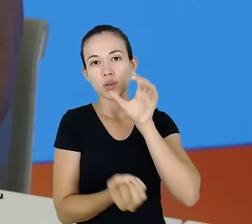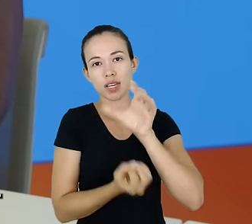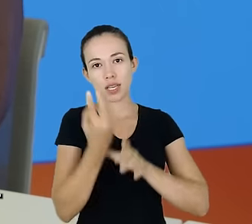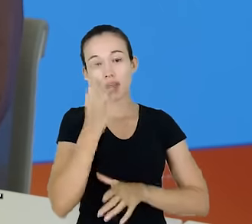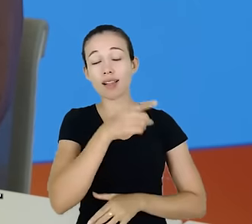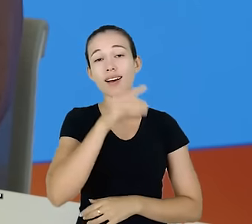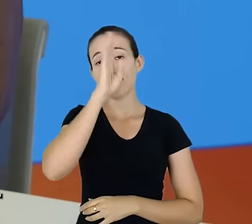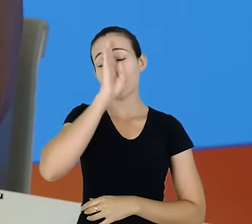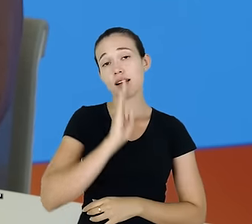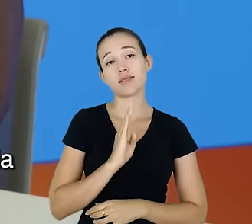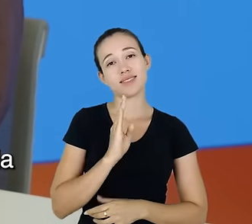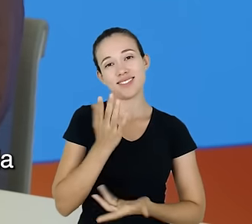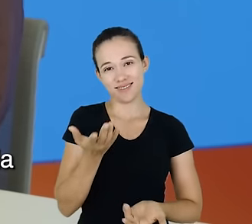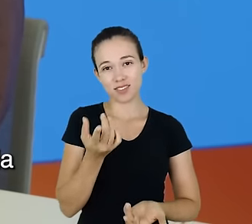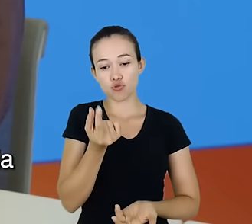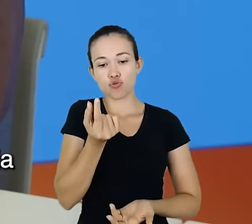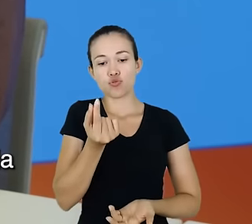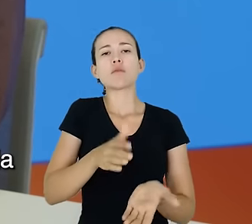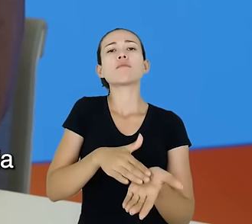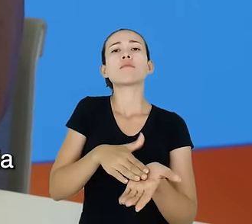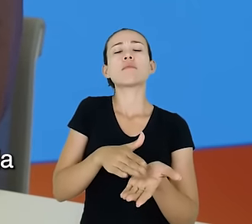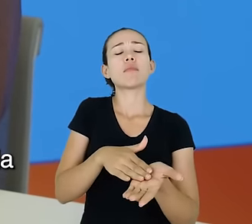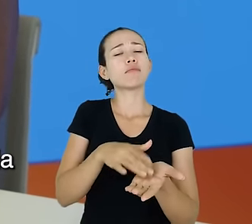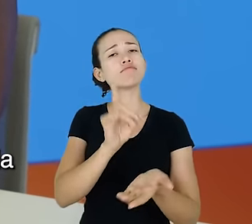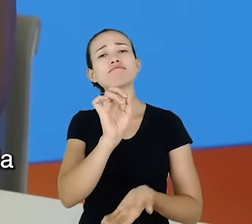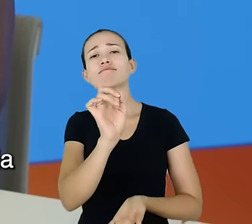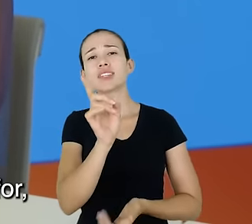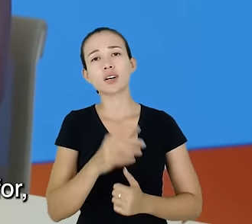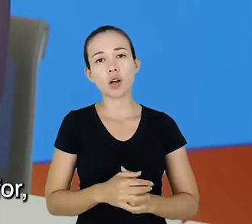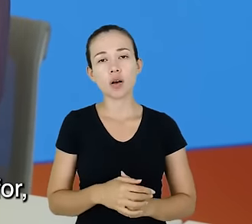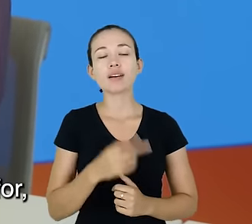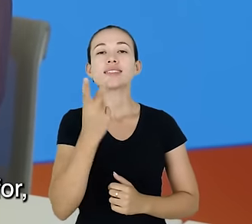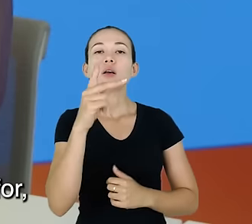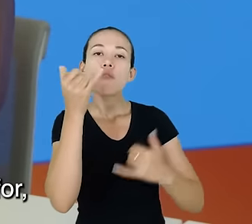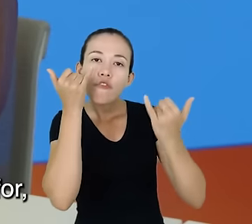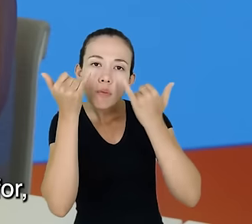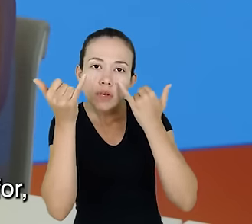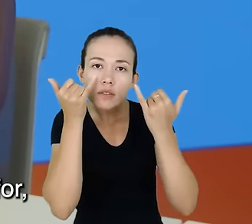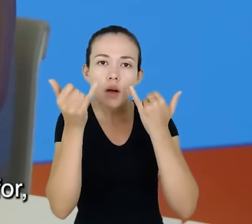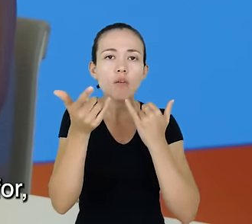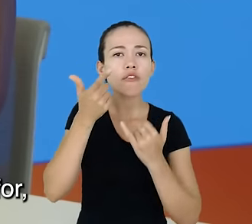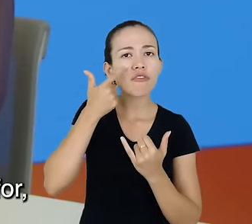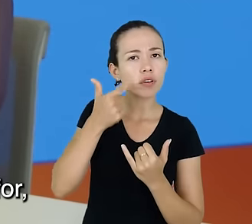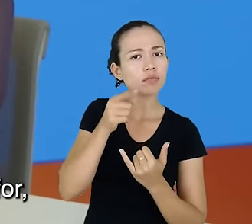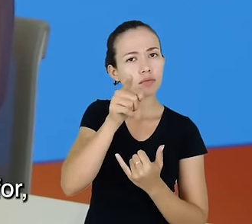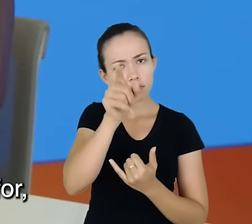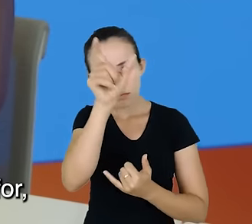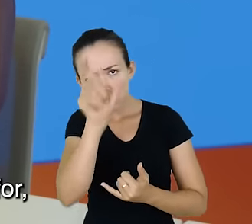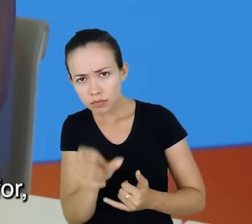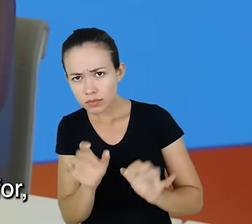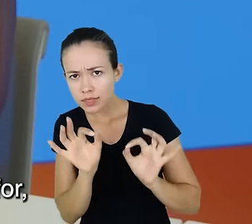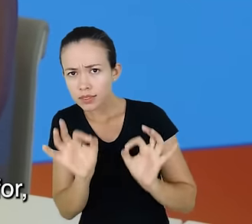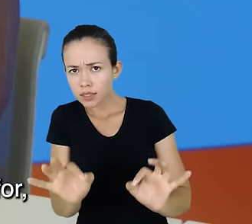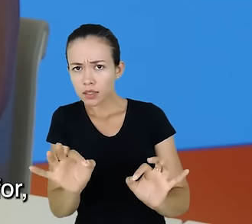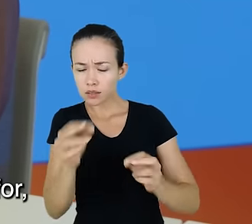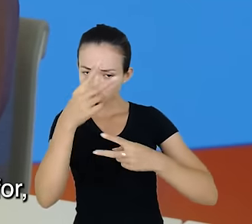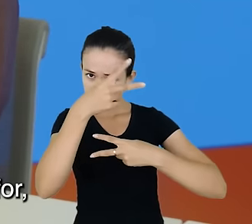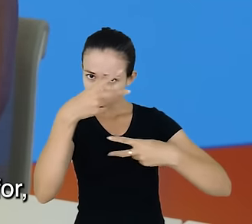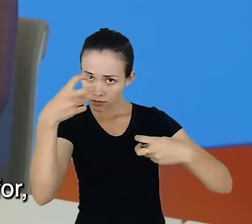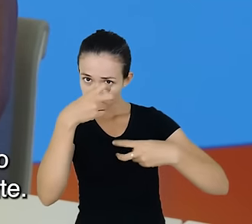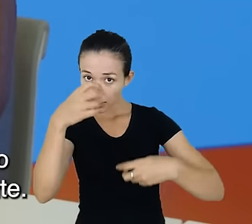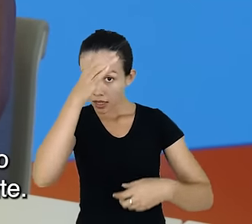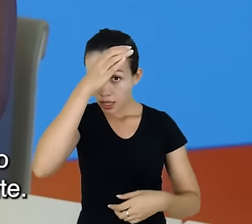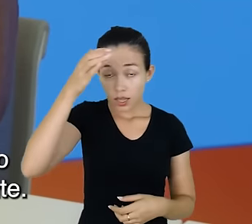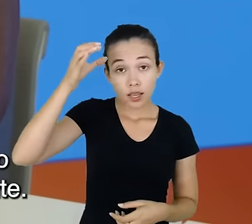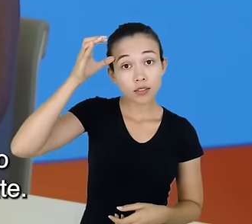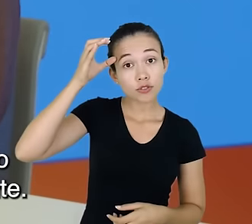gratuito não cobra nada ele vai te pedir as informações do dia a dia para saber se você é você de fato se você é um cliente sebrai né E se